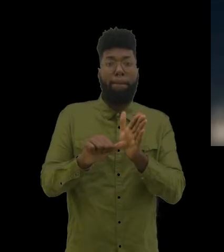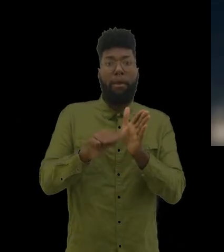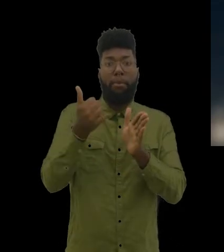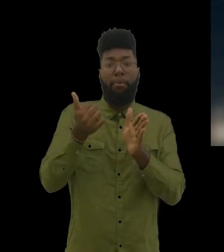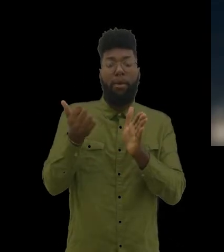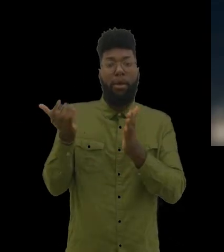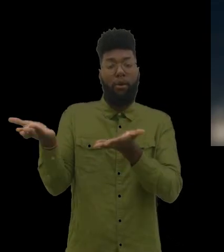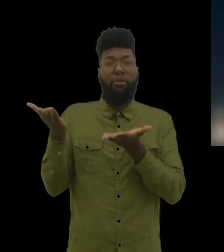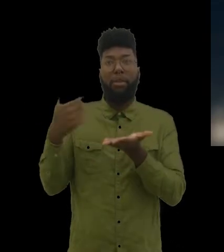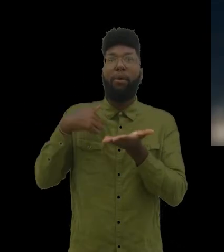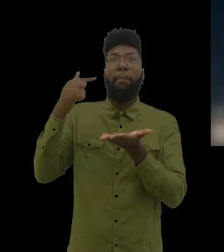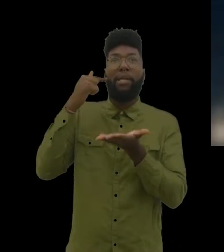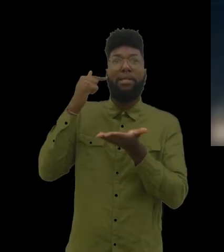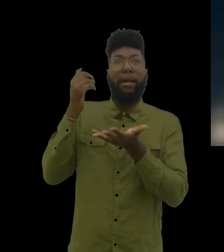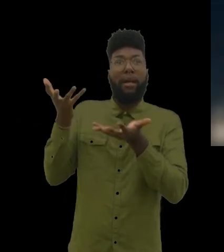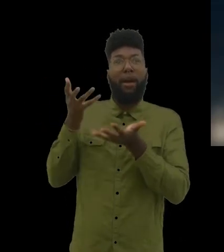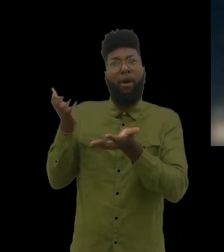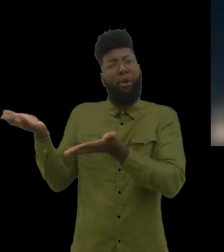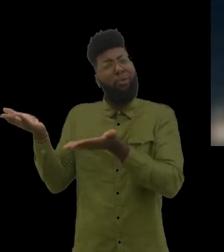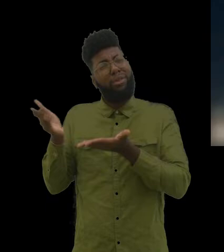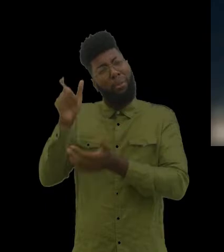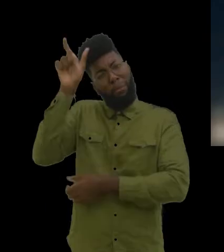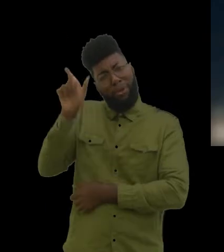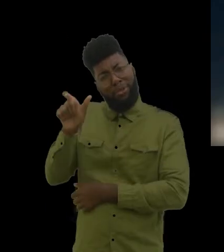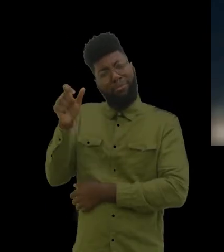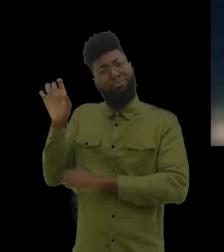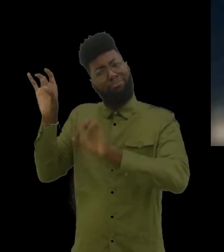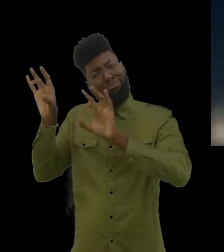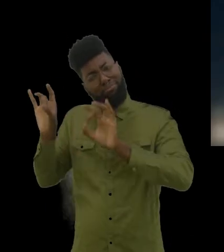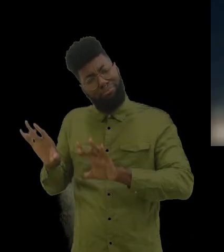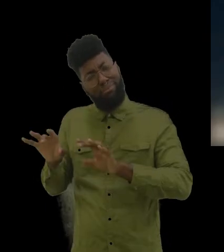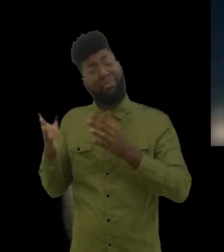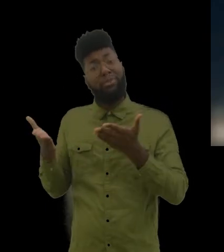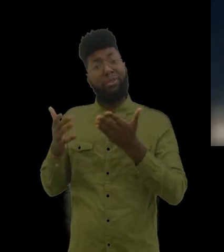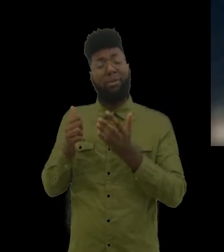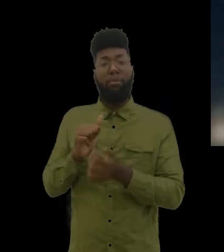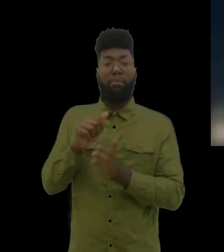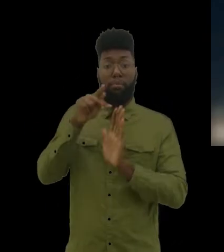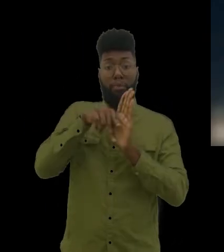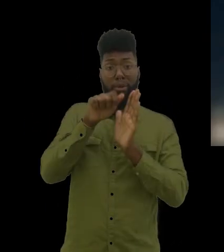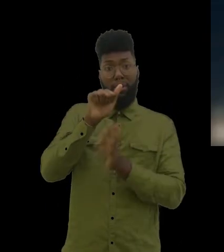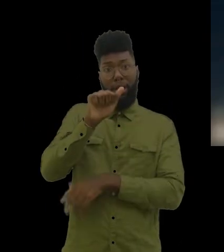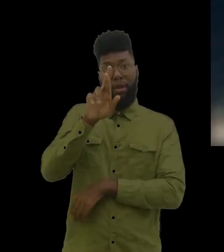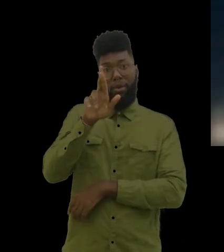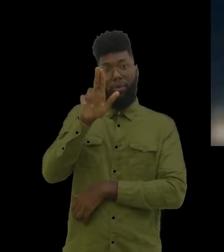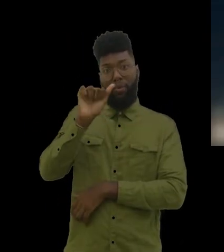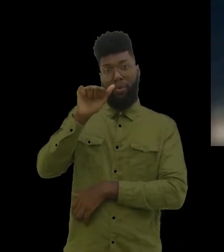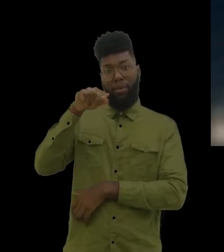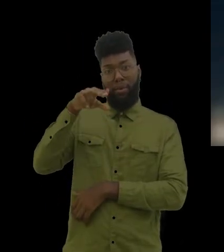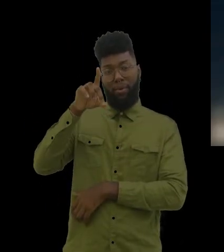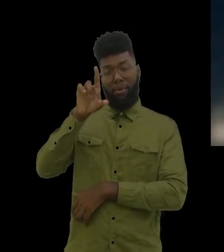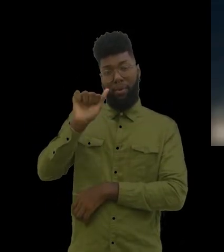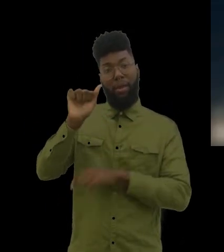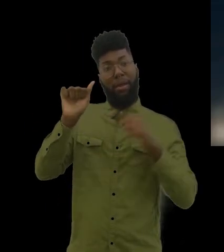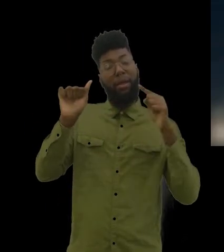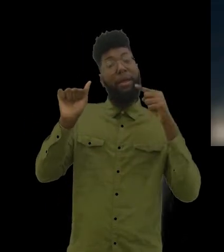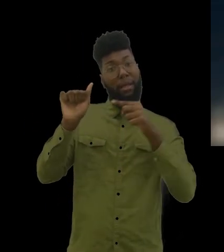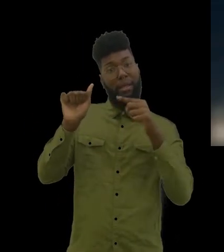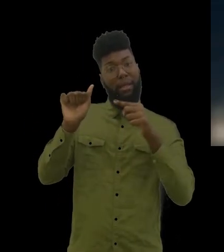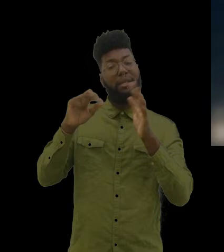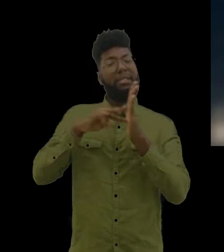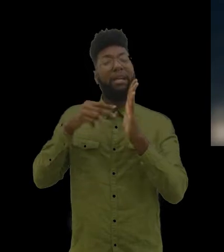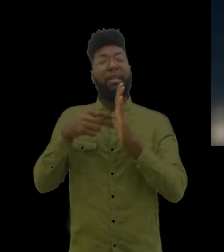pessoa especial, né? E o Aruanda, né? Como conta ali o próprio nome, ele é a morada da cultura da